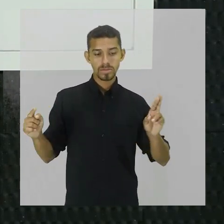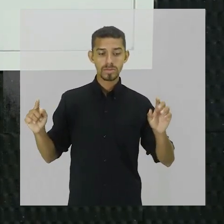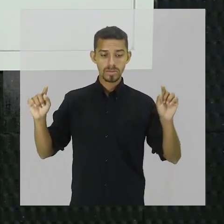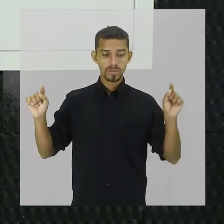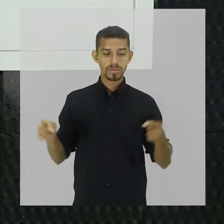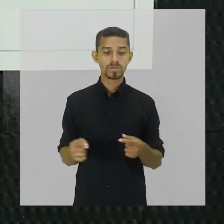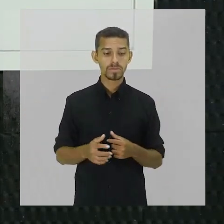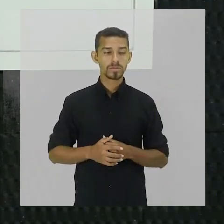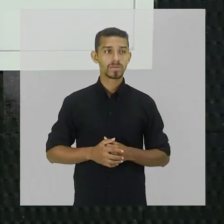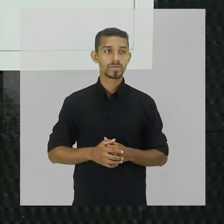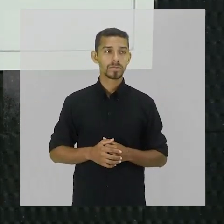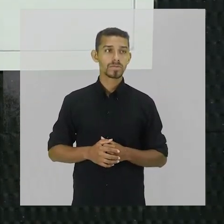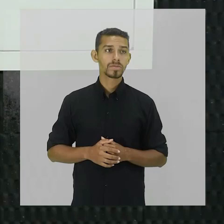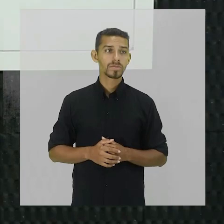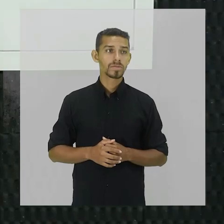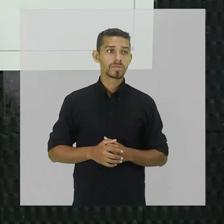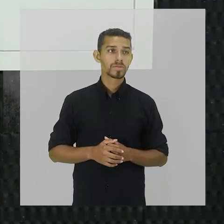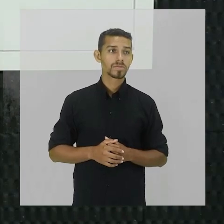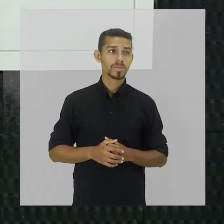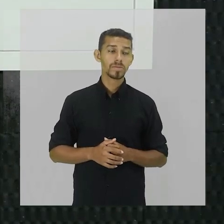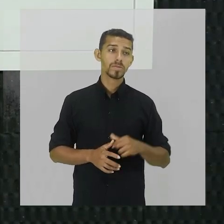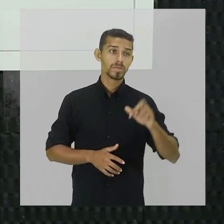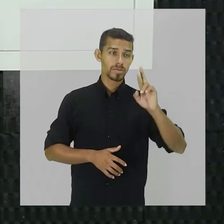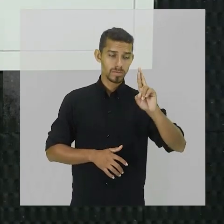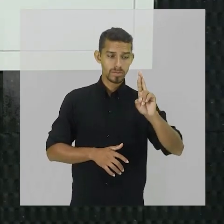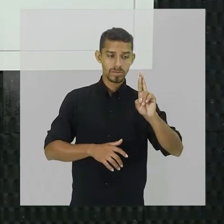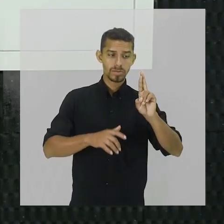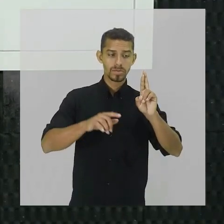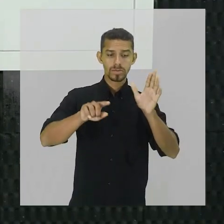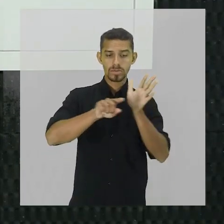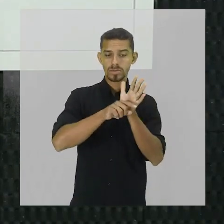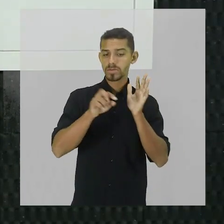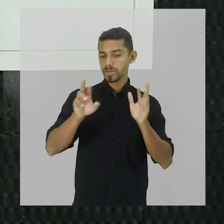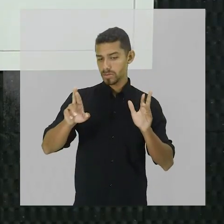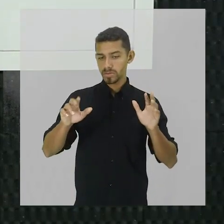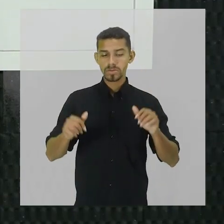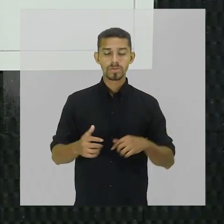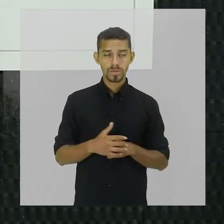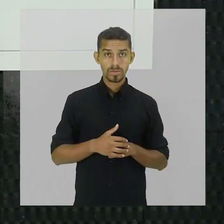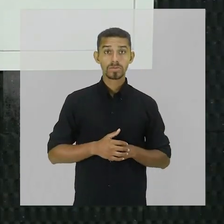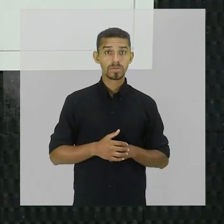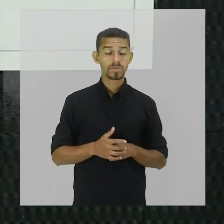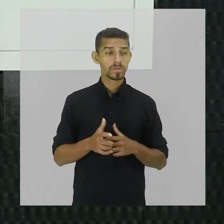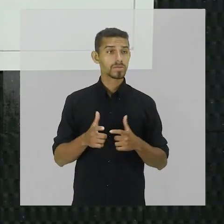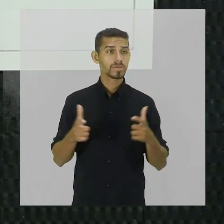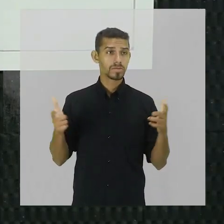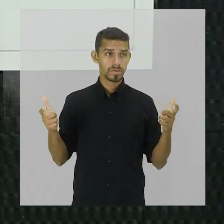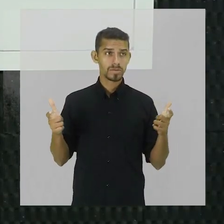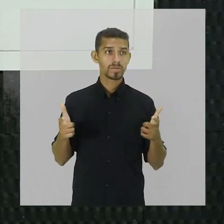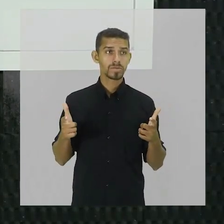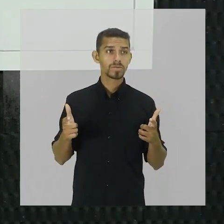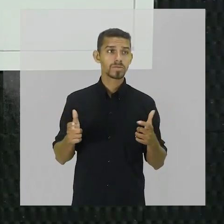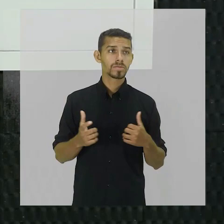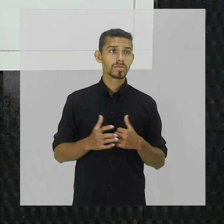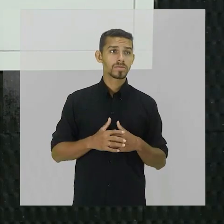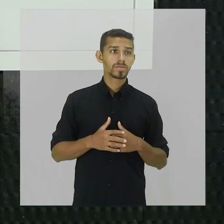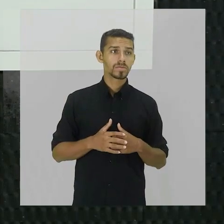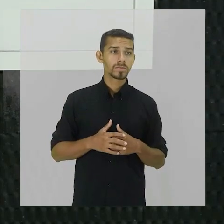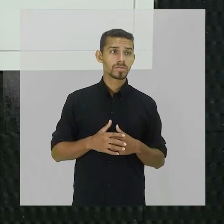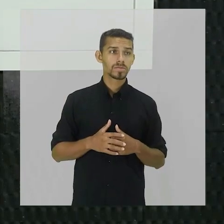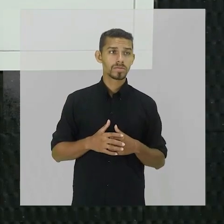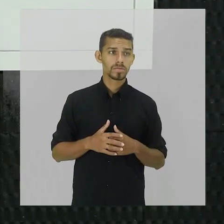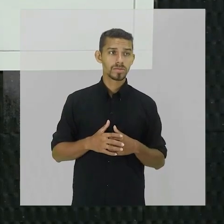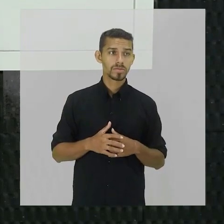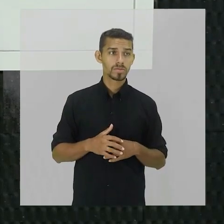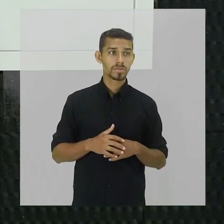Rzinho. O raio do cilindro maior menos o raio do cilindro menor. Então aqui vai ficar raiz